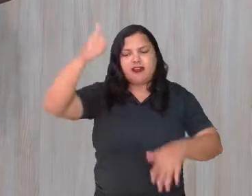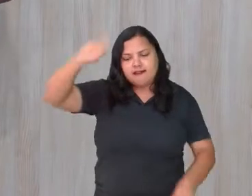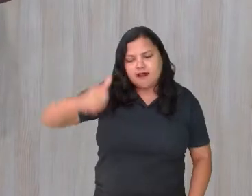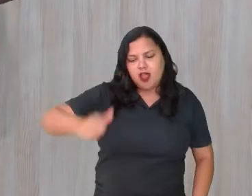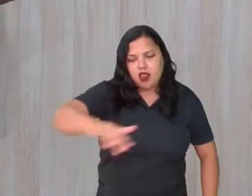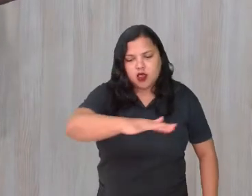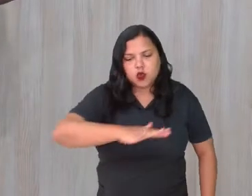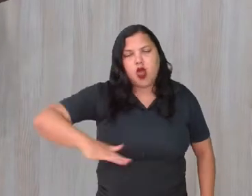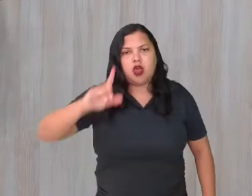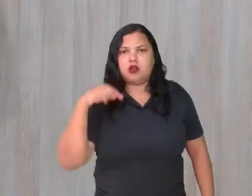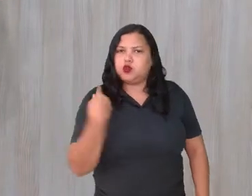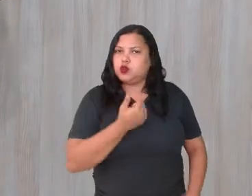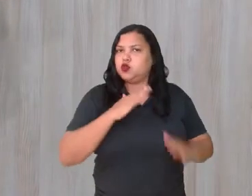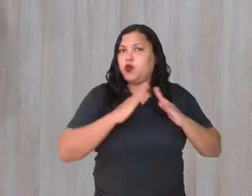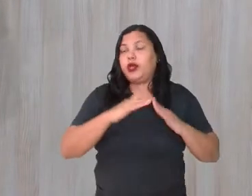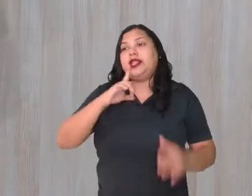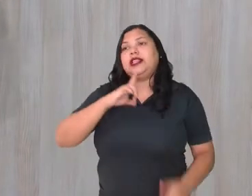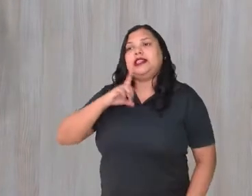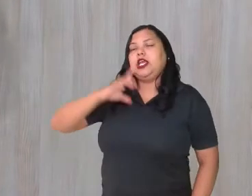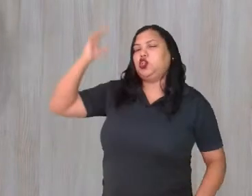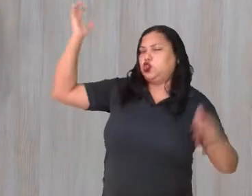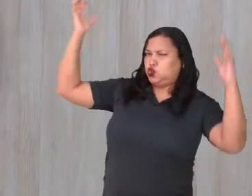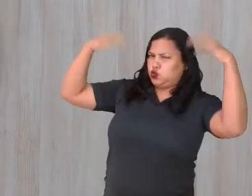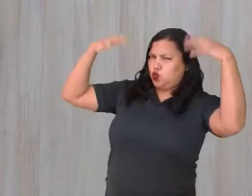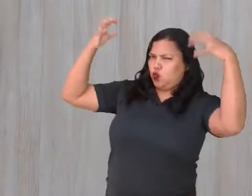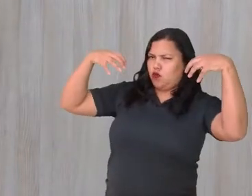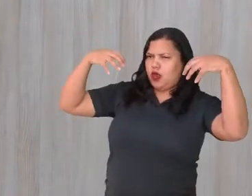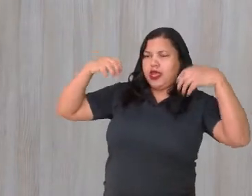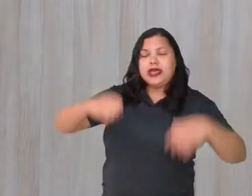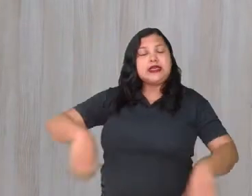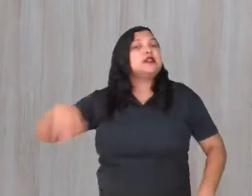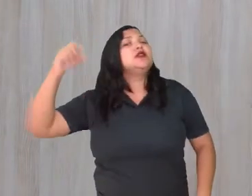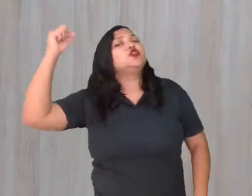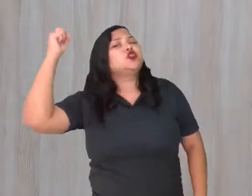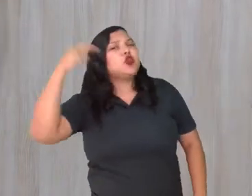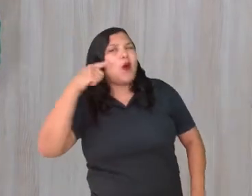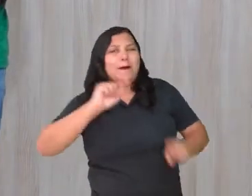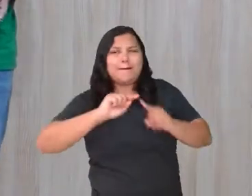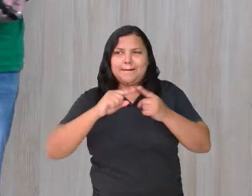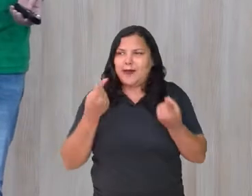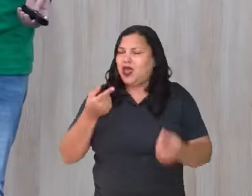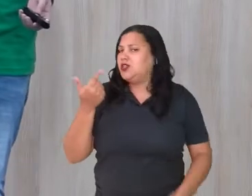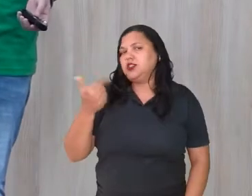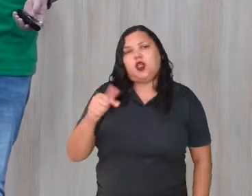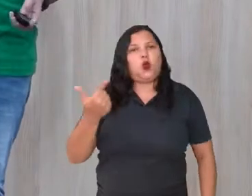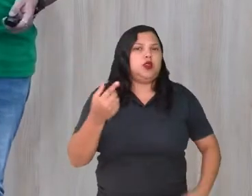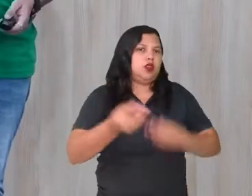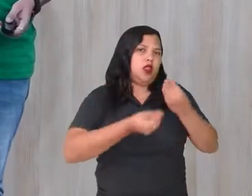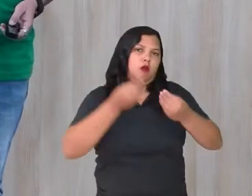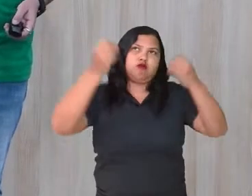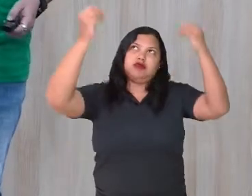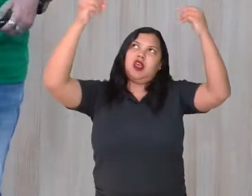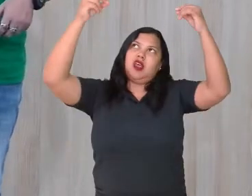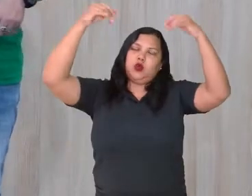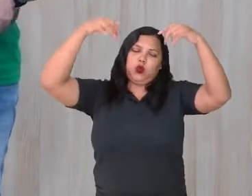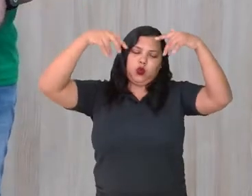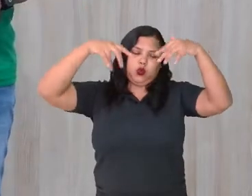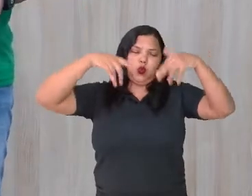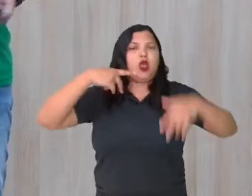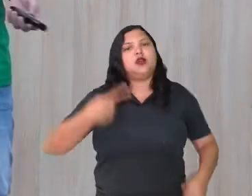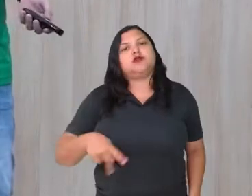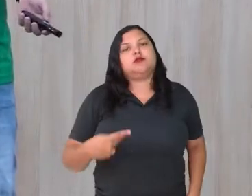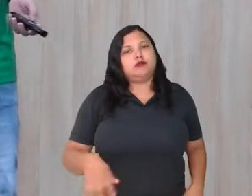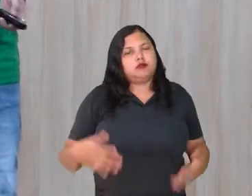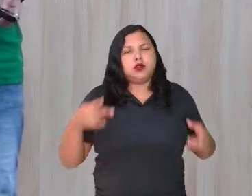moramos, de ter um dia de sol, um dia de chuva e não ter uma chance de ser um dia com neve, tá certo?